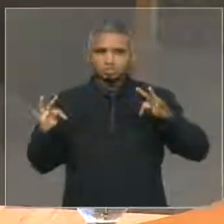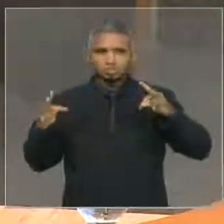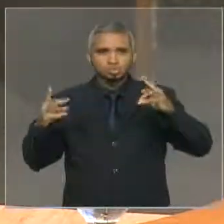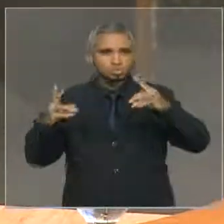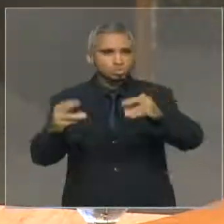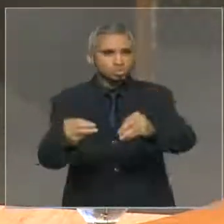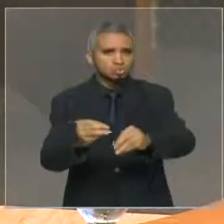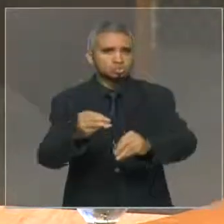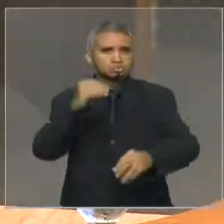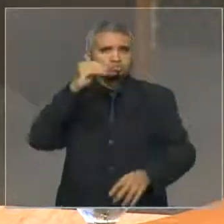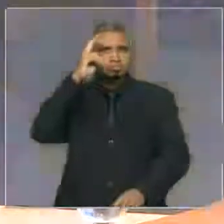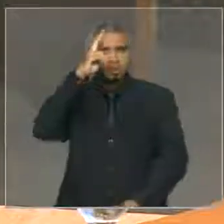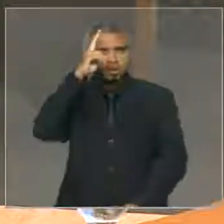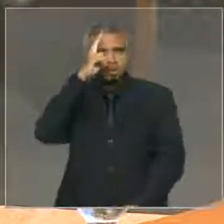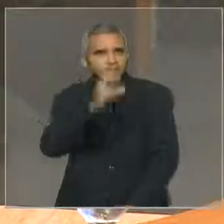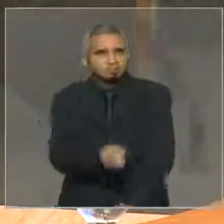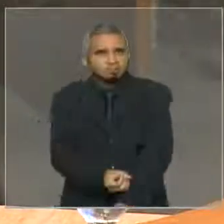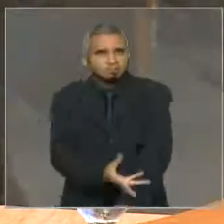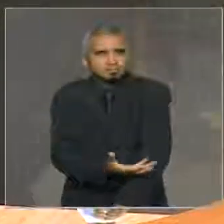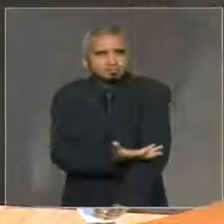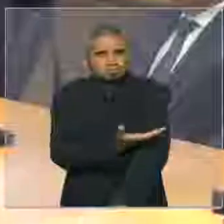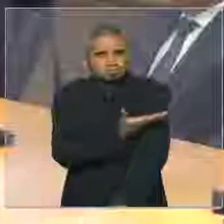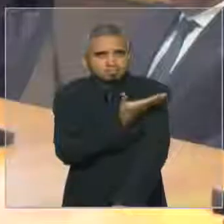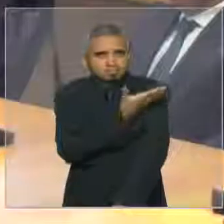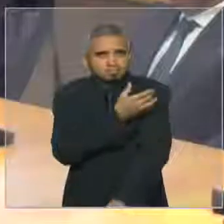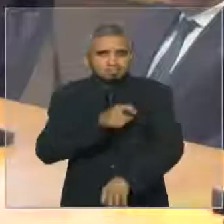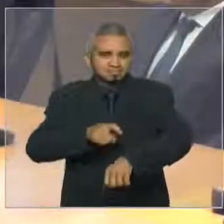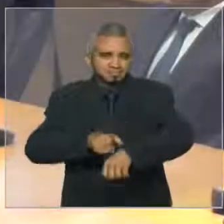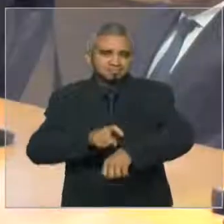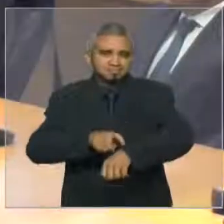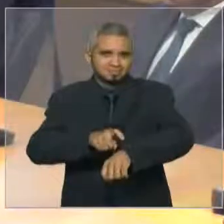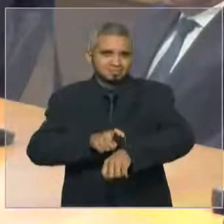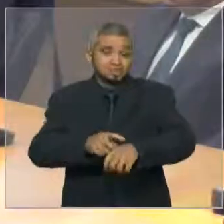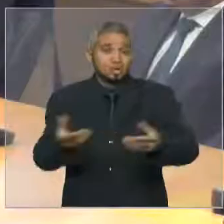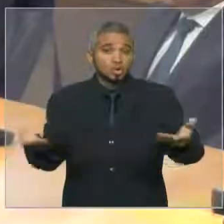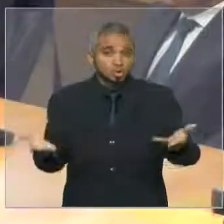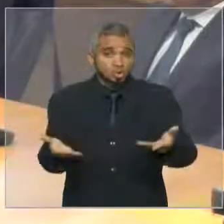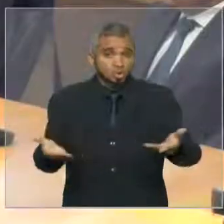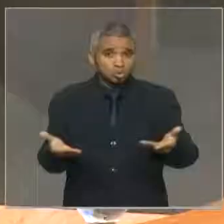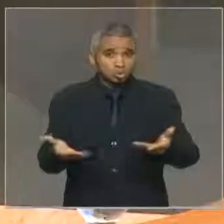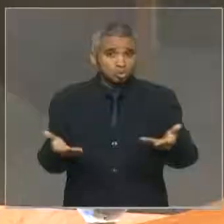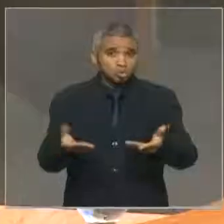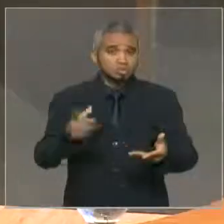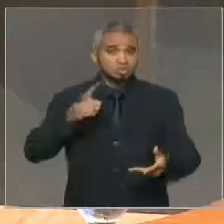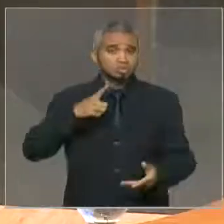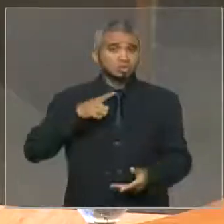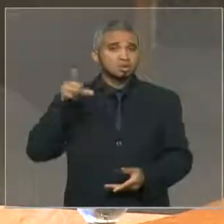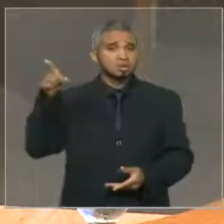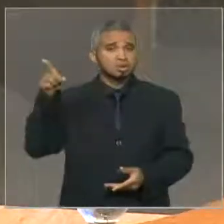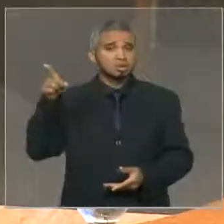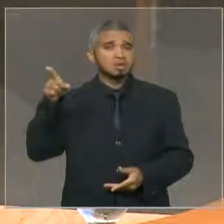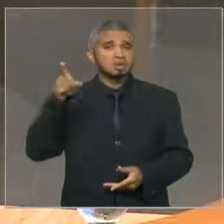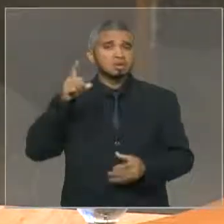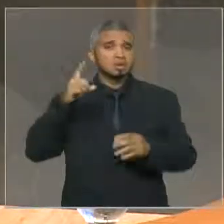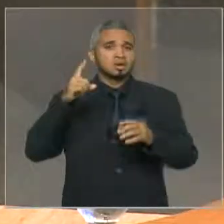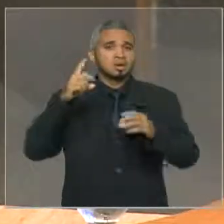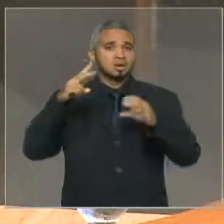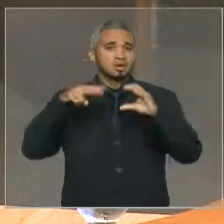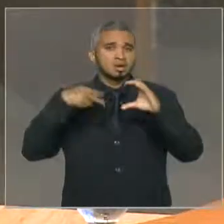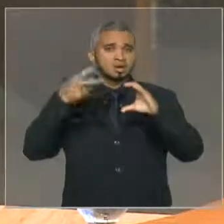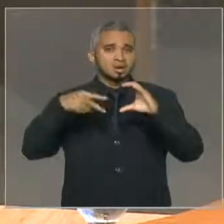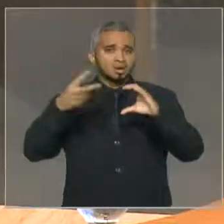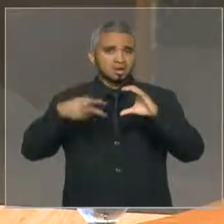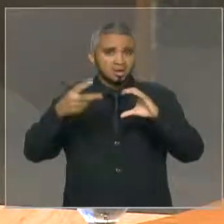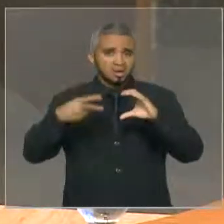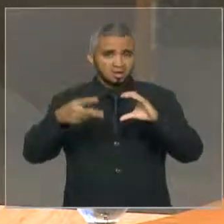Emocionante recordar aqueles momentos onde hoje funciona a Câmara dos Vereadores de São Luís e